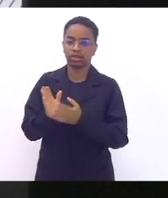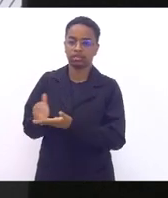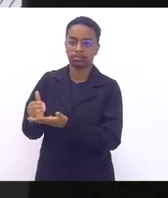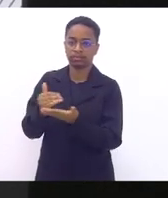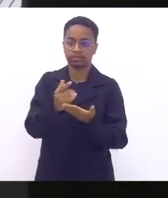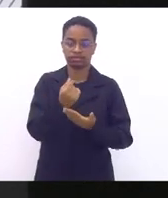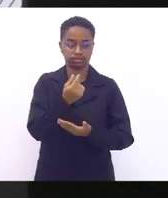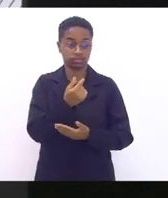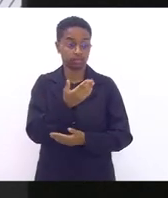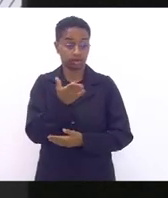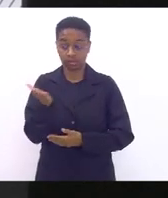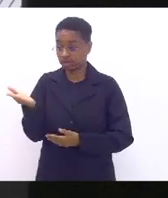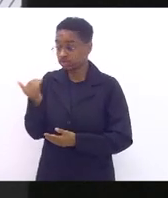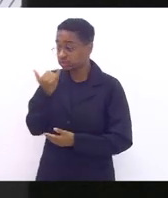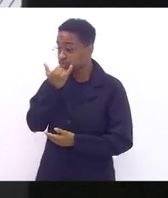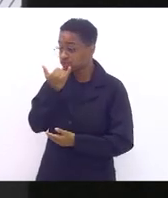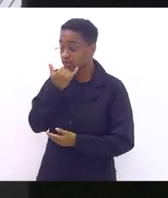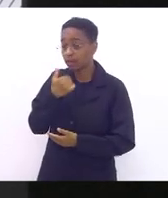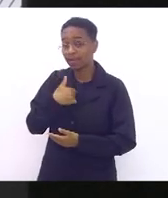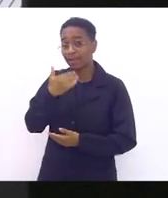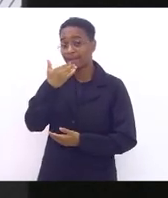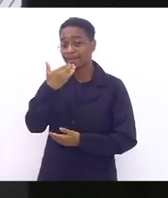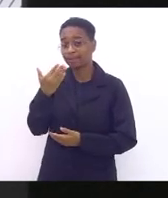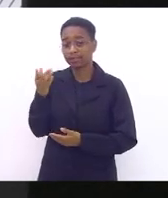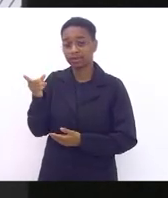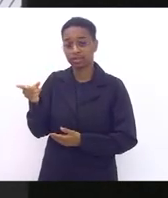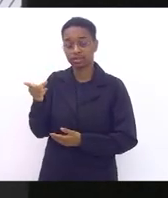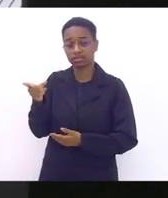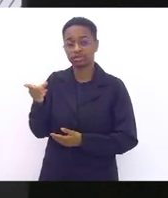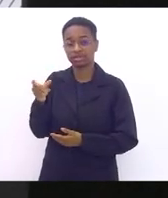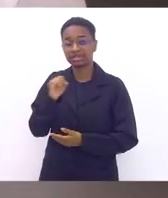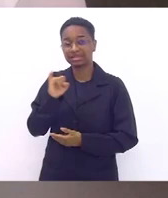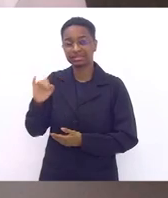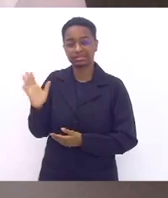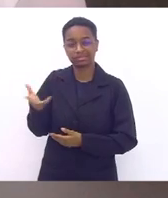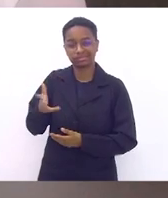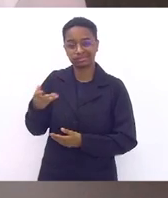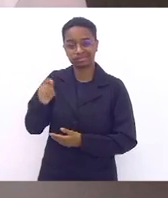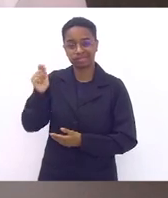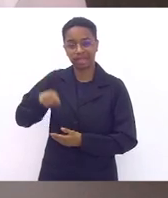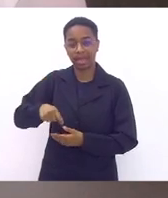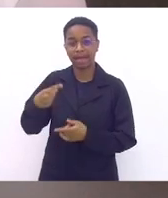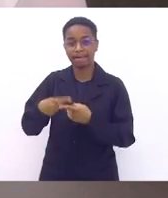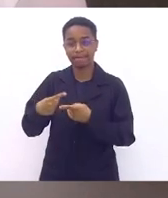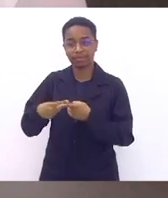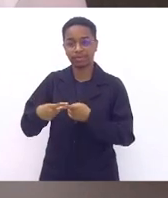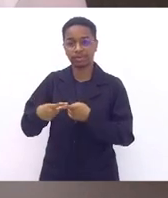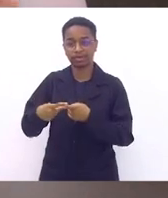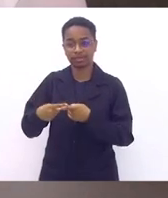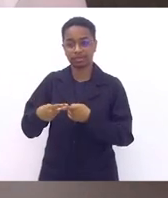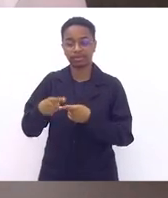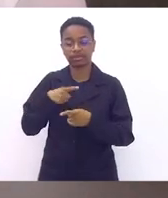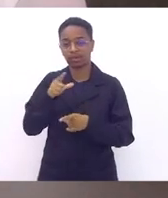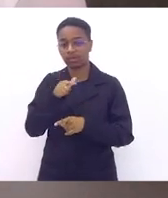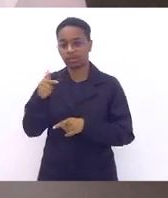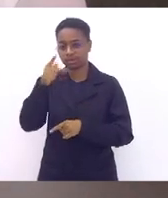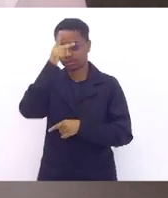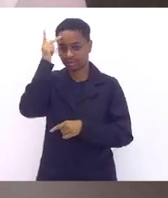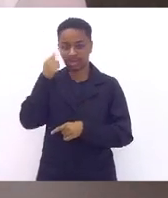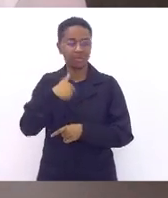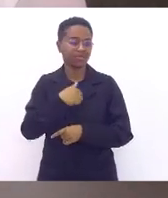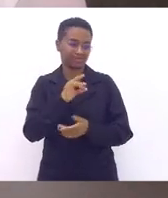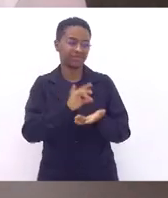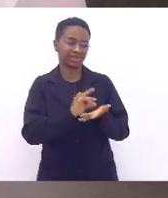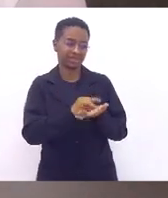Doutora Regina, desculpe, eu só pedi à senhora, se a senhora pudesse acelerar um pouco, porque a gente ainda tem uma outra pessoa. É isso que eu estou pensando, eu estou muito devagar,